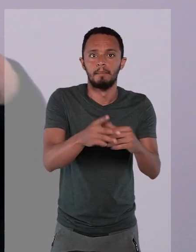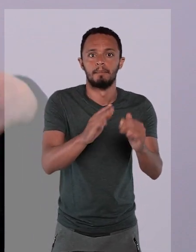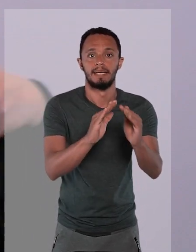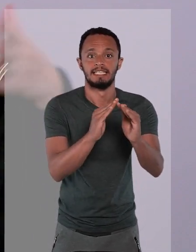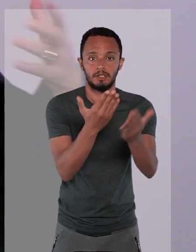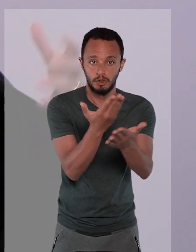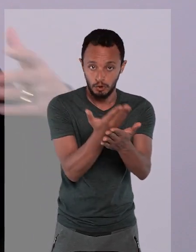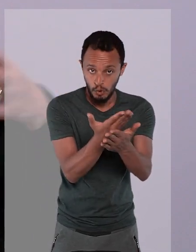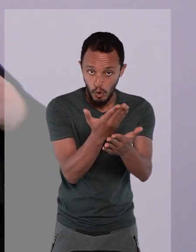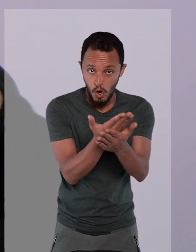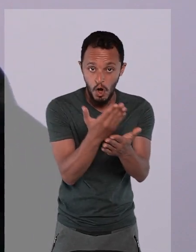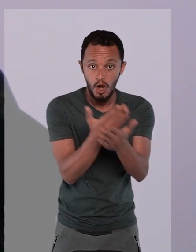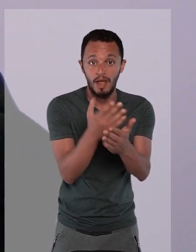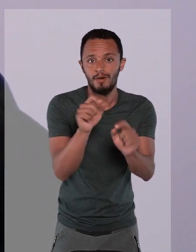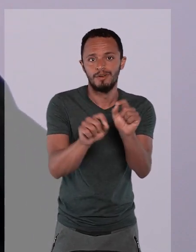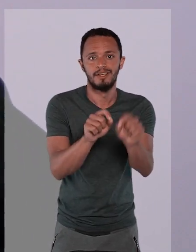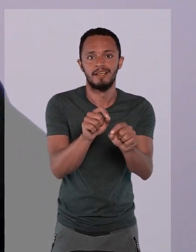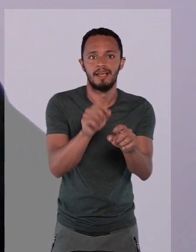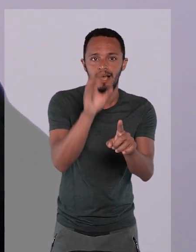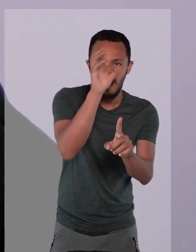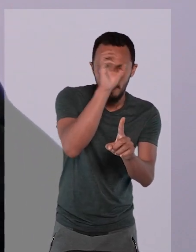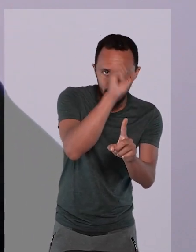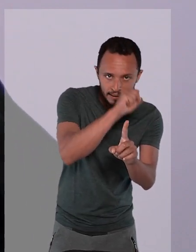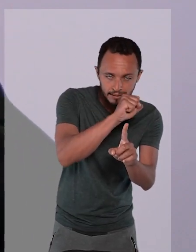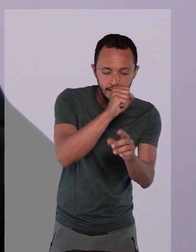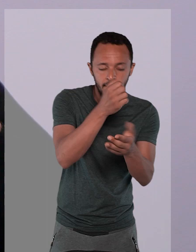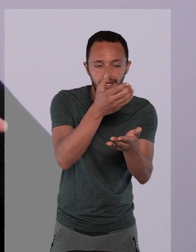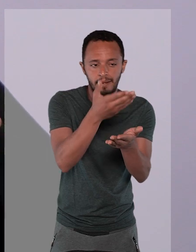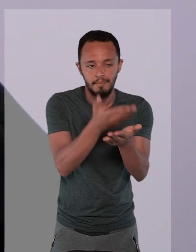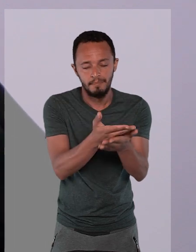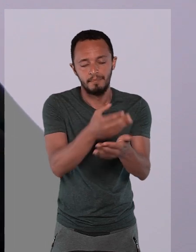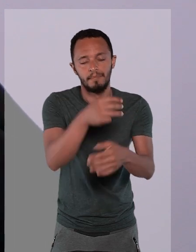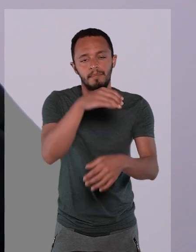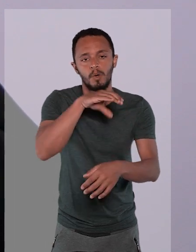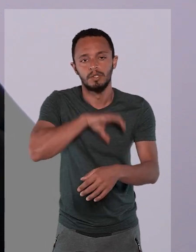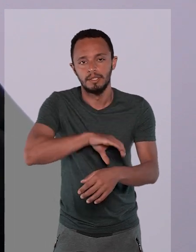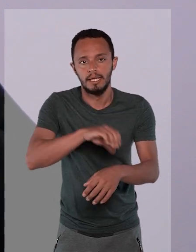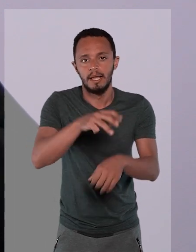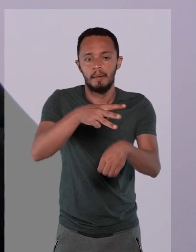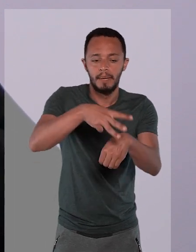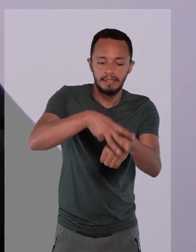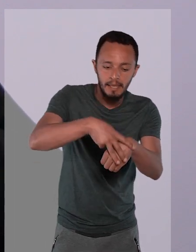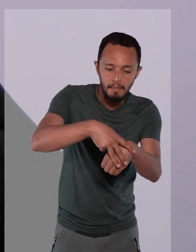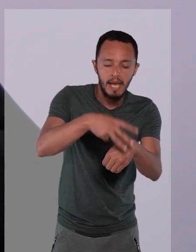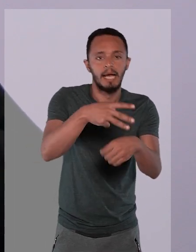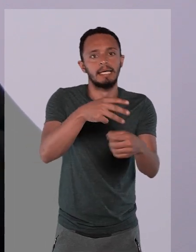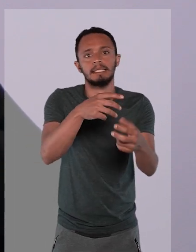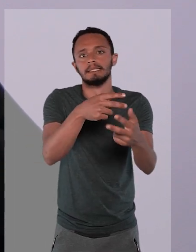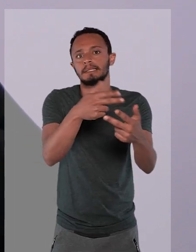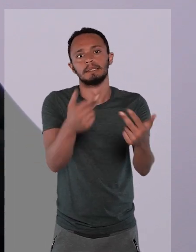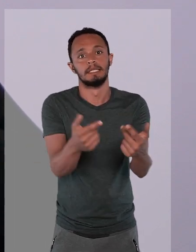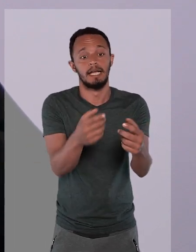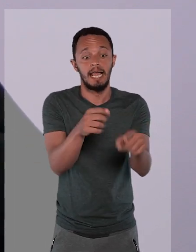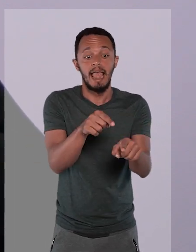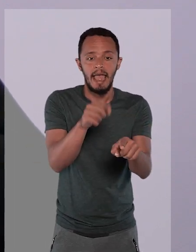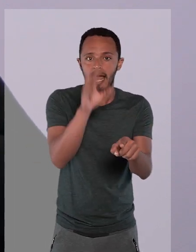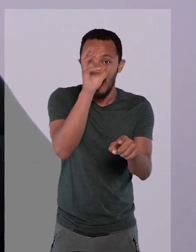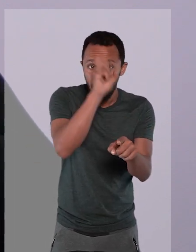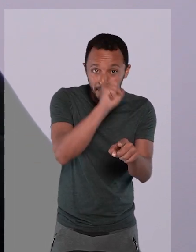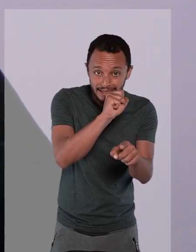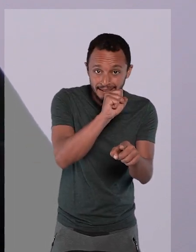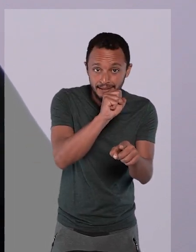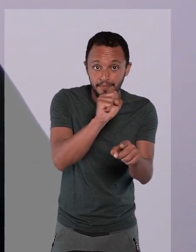aprender a escrever ou aprender matemática ou o que quer que seja, mesmo com as deficiências do estudo público no Brasil, é uma maneira